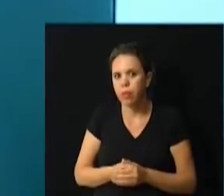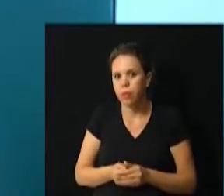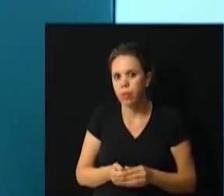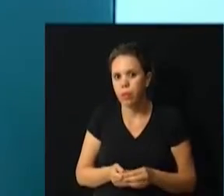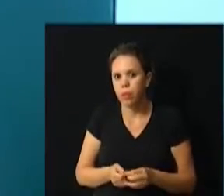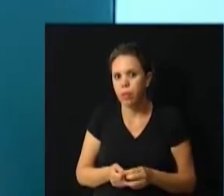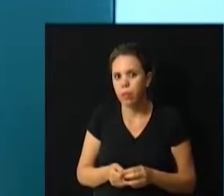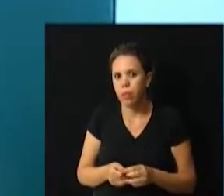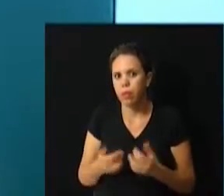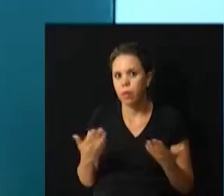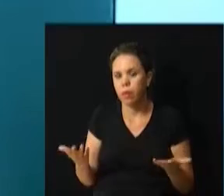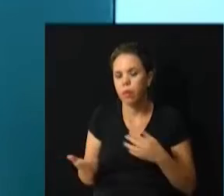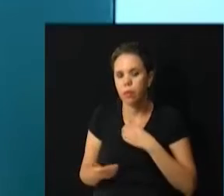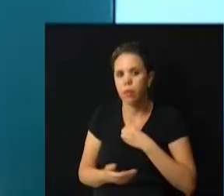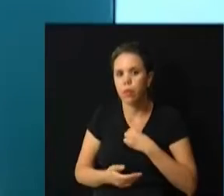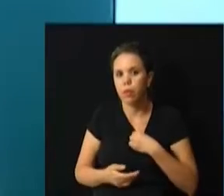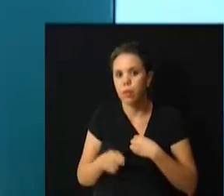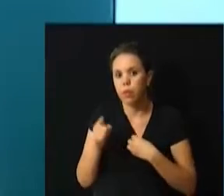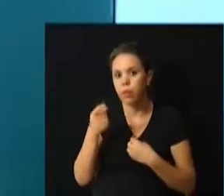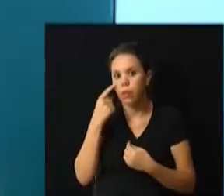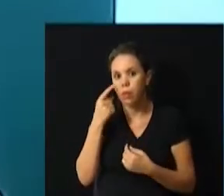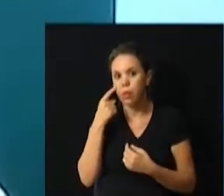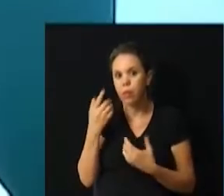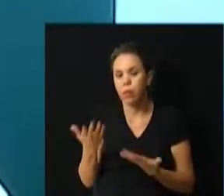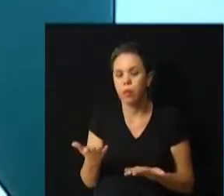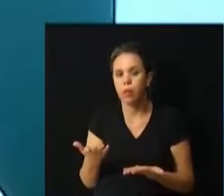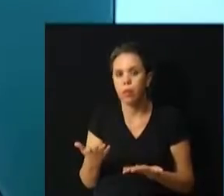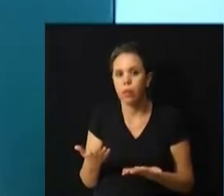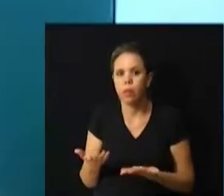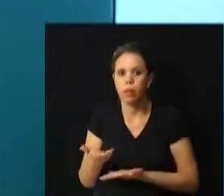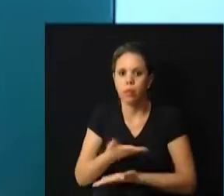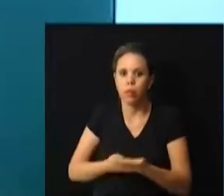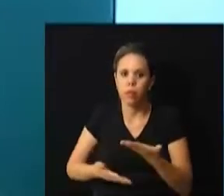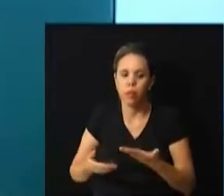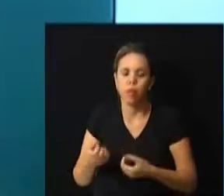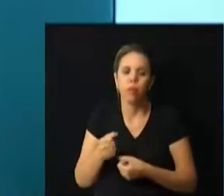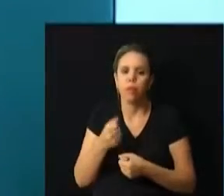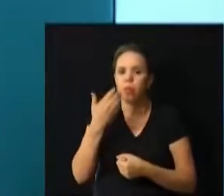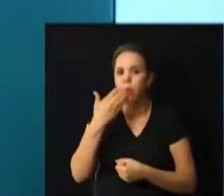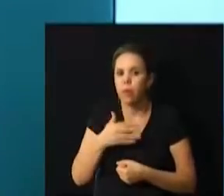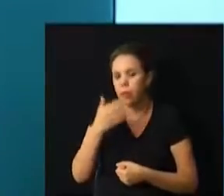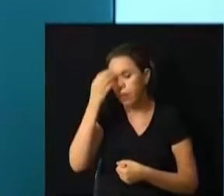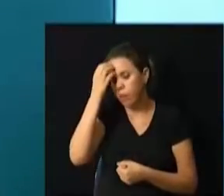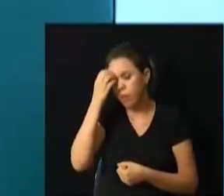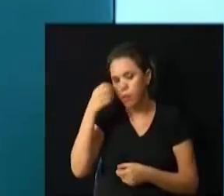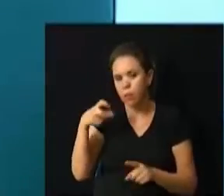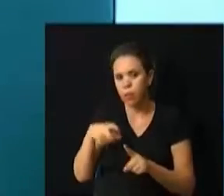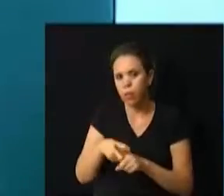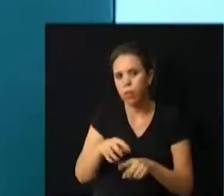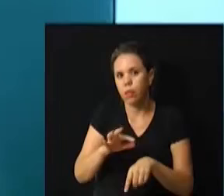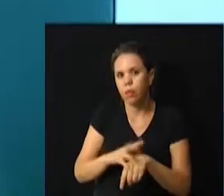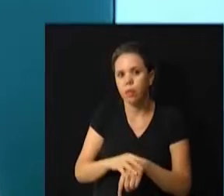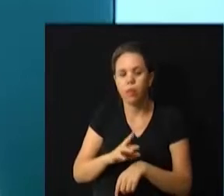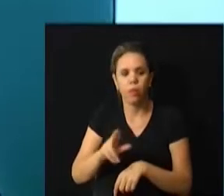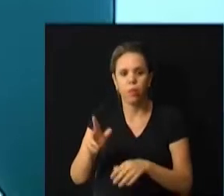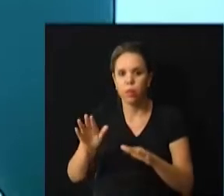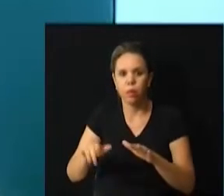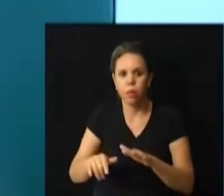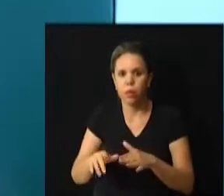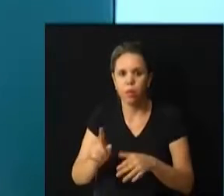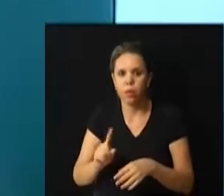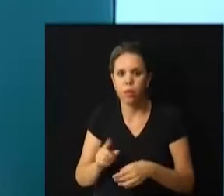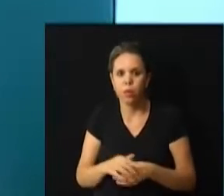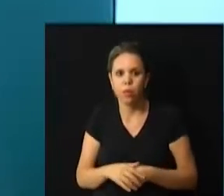graves. Então, para você ver o custo social de uma criança acidentada, né,